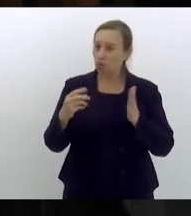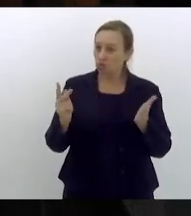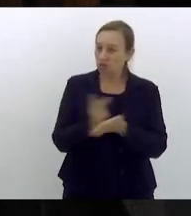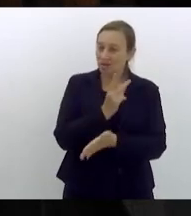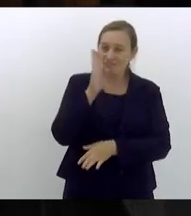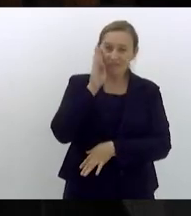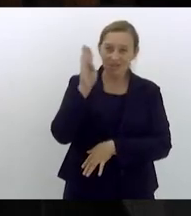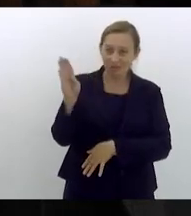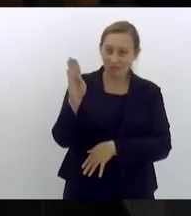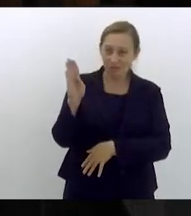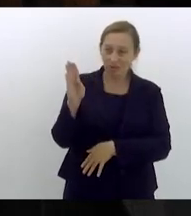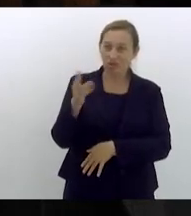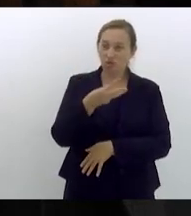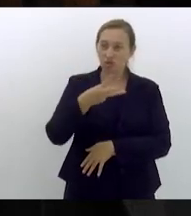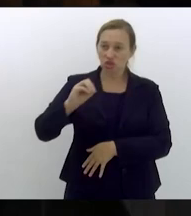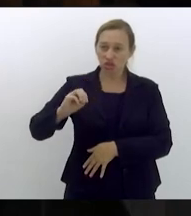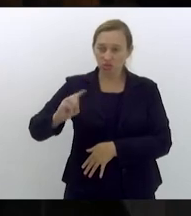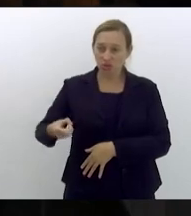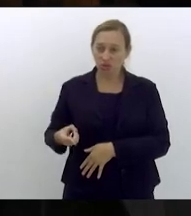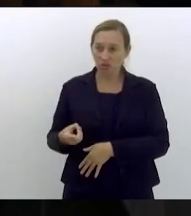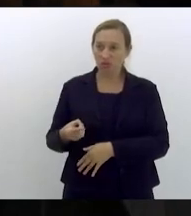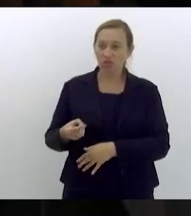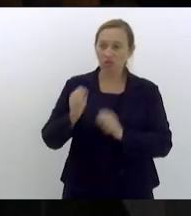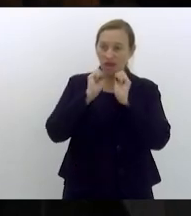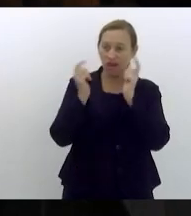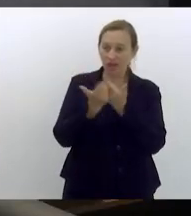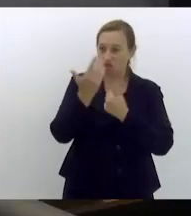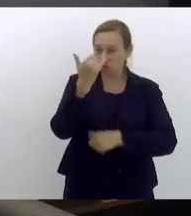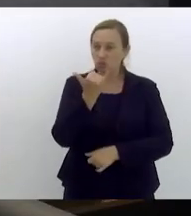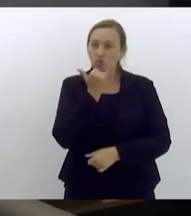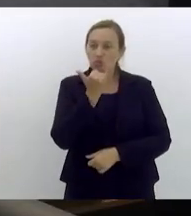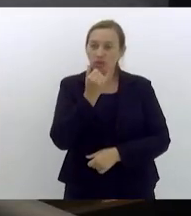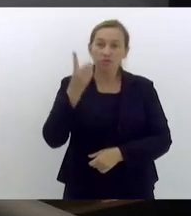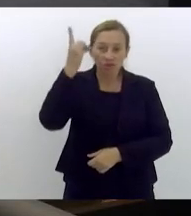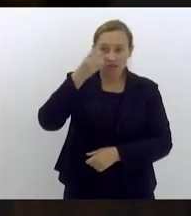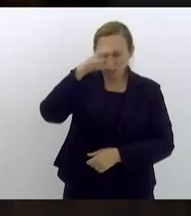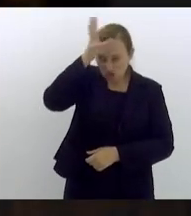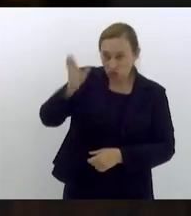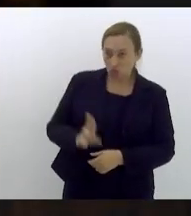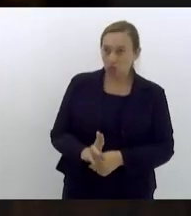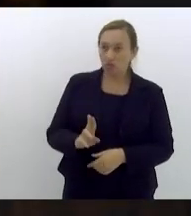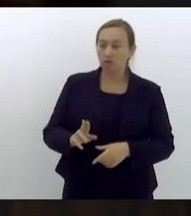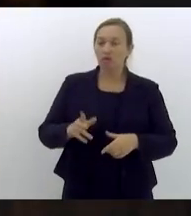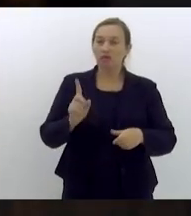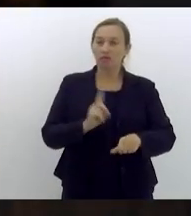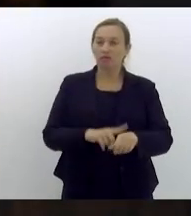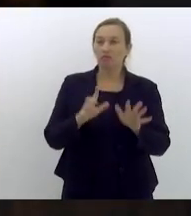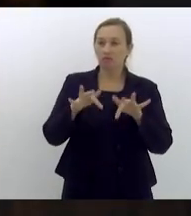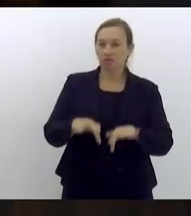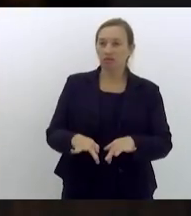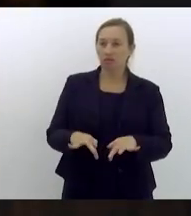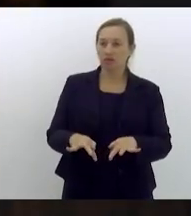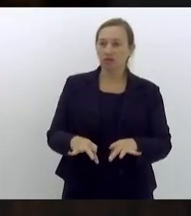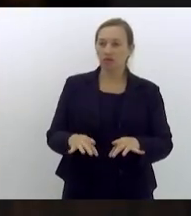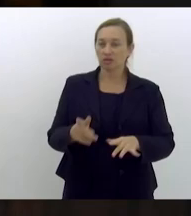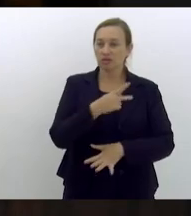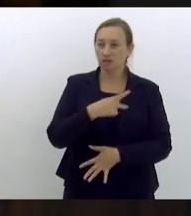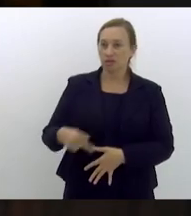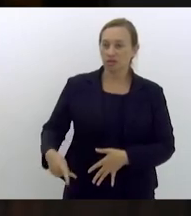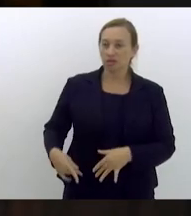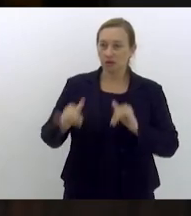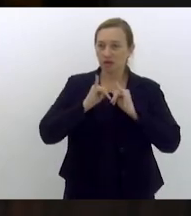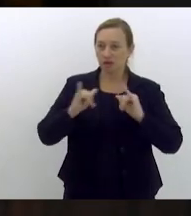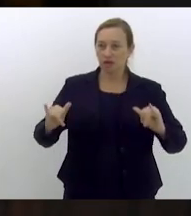principalmente com uns 30 milhões da Assembleia Legislativa desculpa encerrado o tempo regimental a presidência